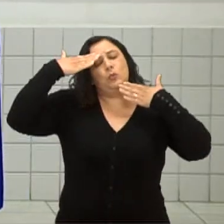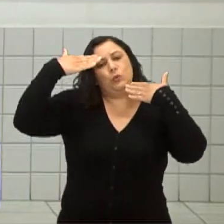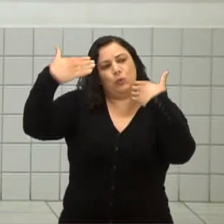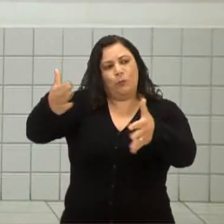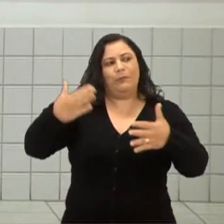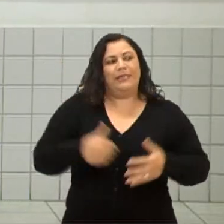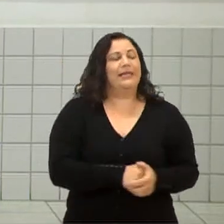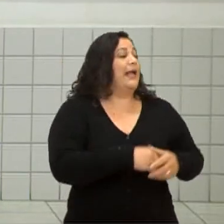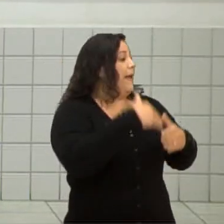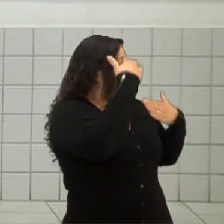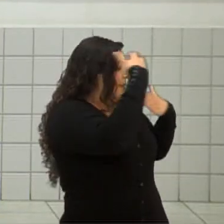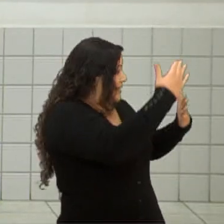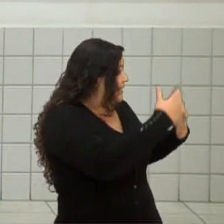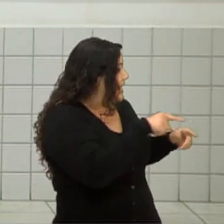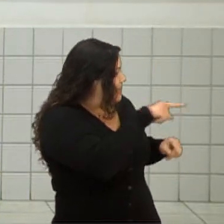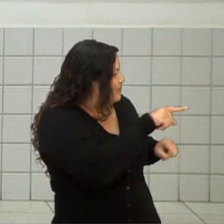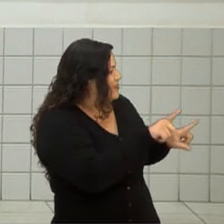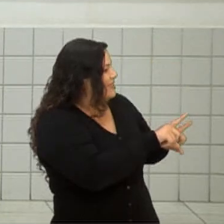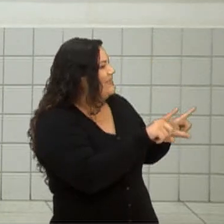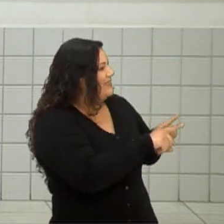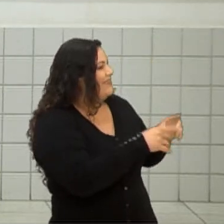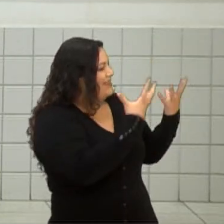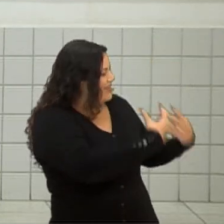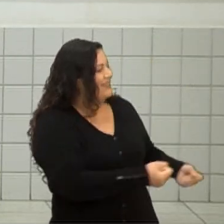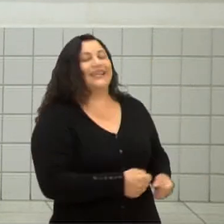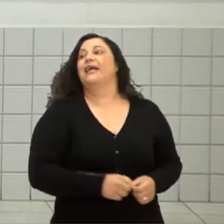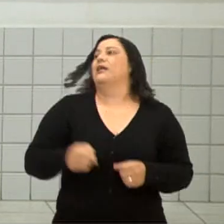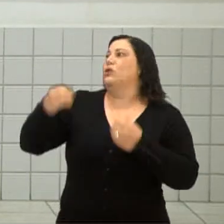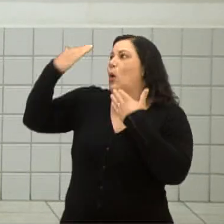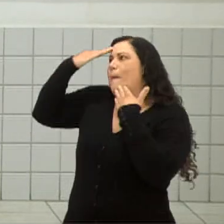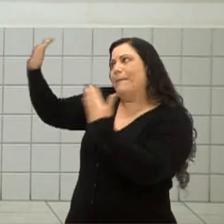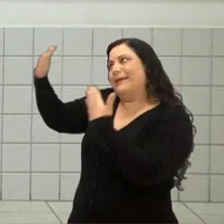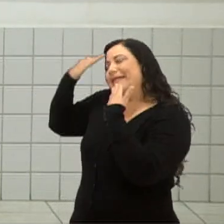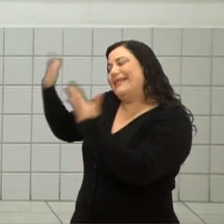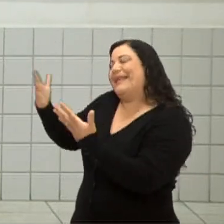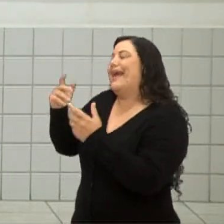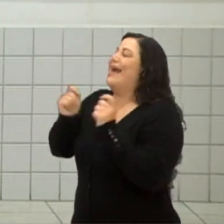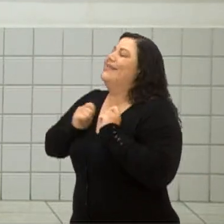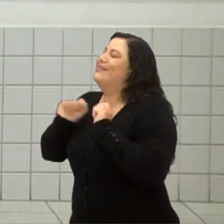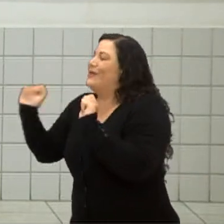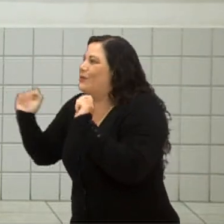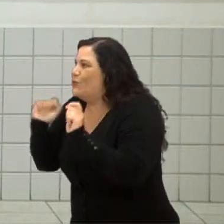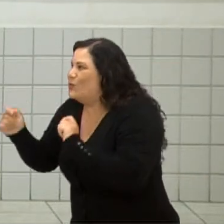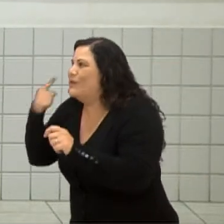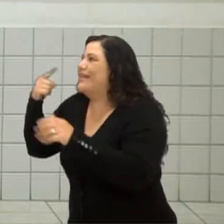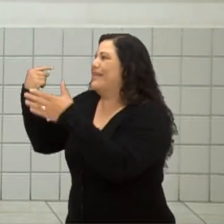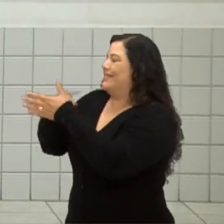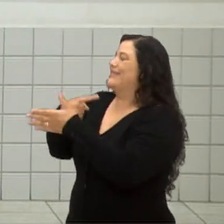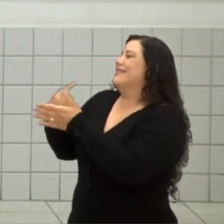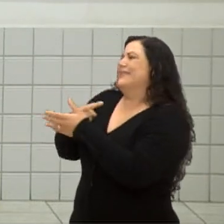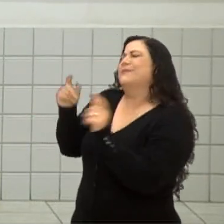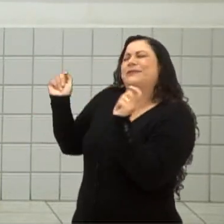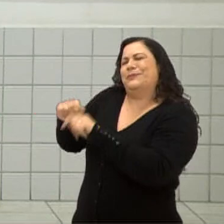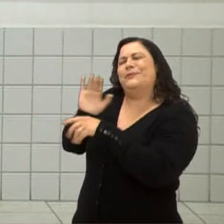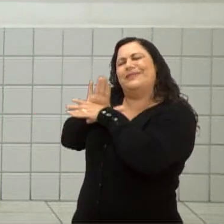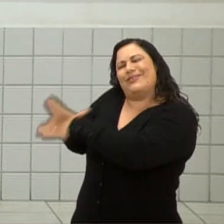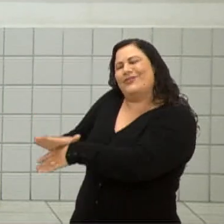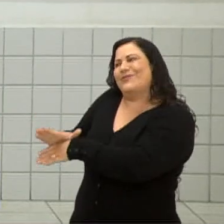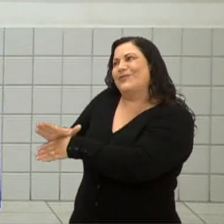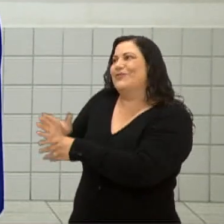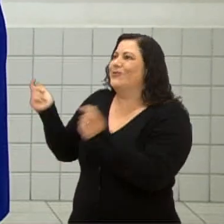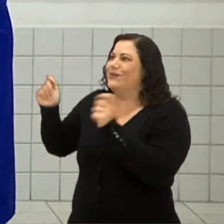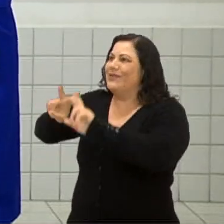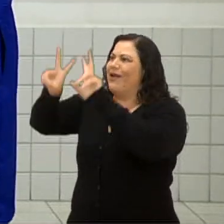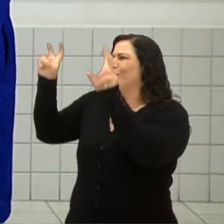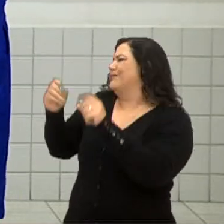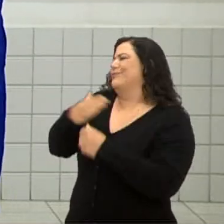Fran, pela sua participação, por ter aceito o meu convite. Obrigada a você, Fabiano. Eu adorei participar com vocês, adorei as perguntas, adorei auxiliar na aula. Fora que o assunto é uma